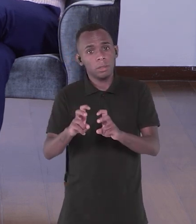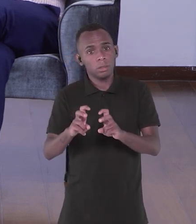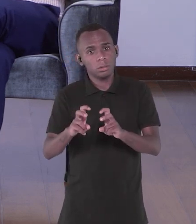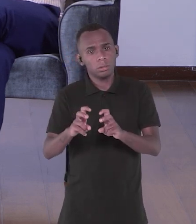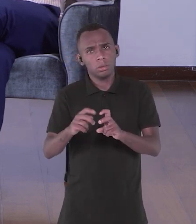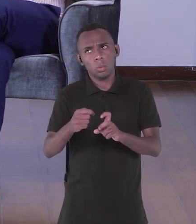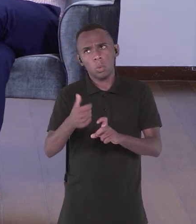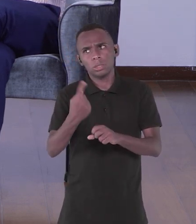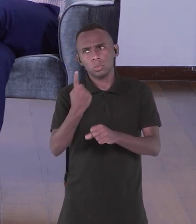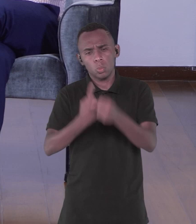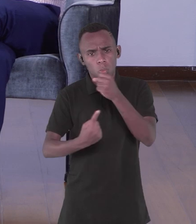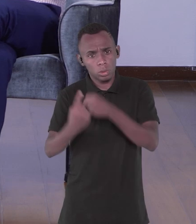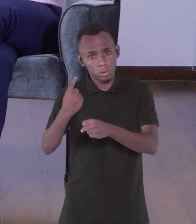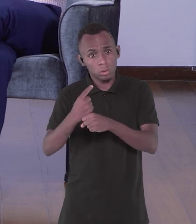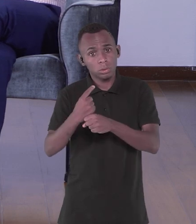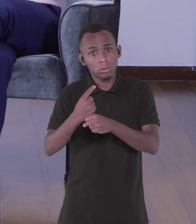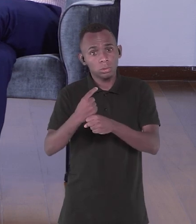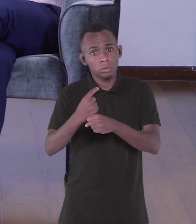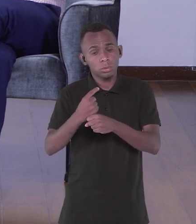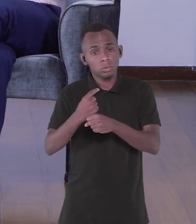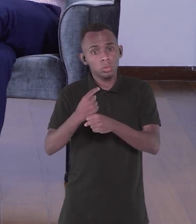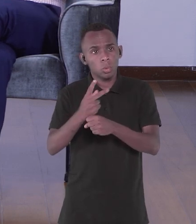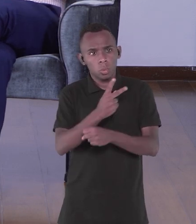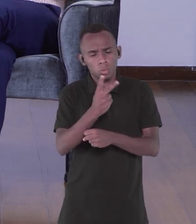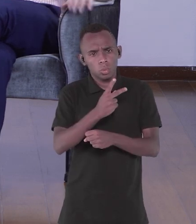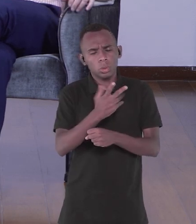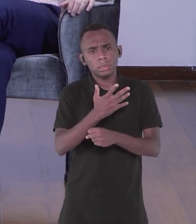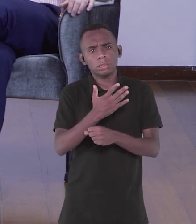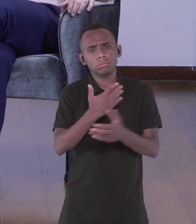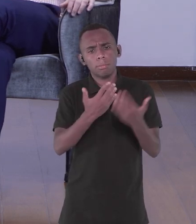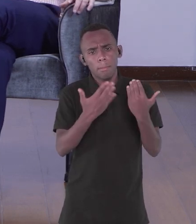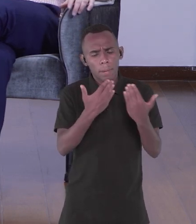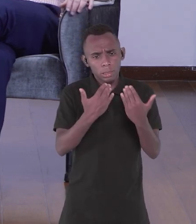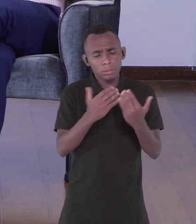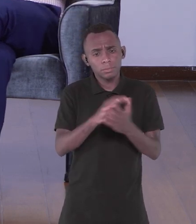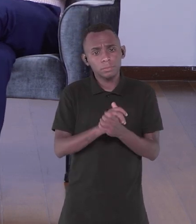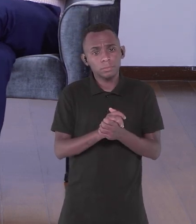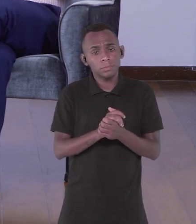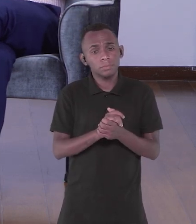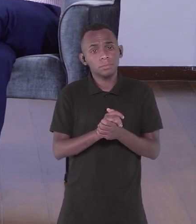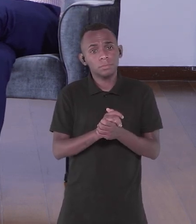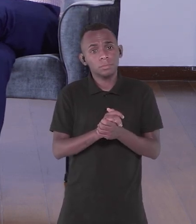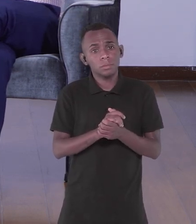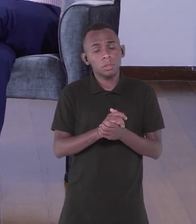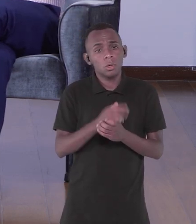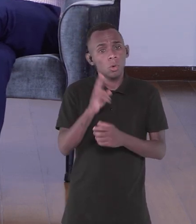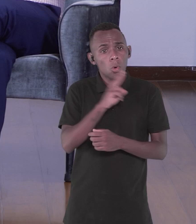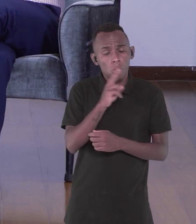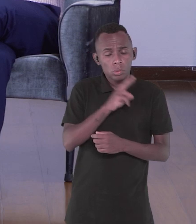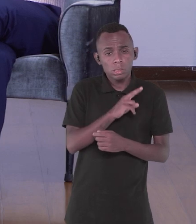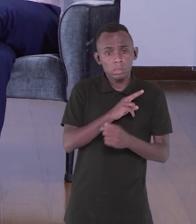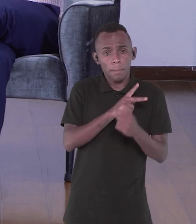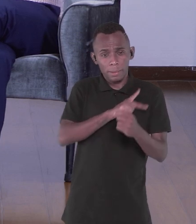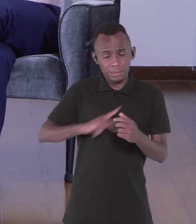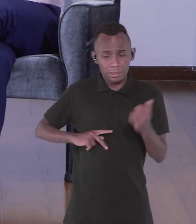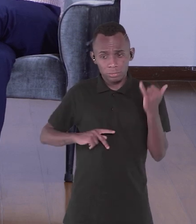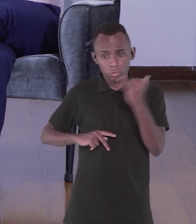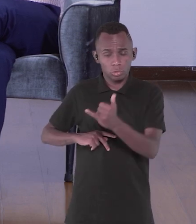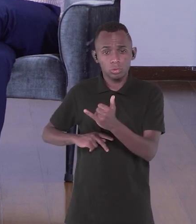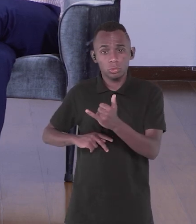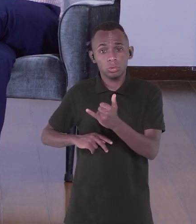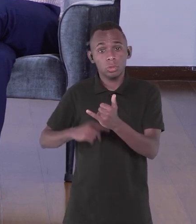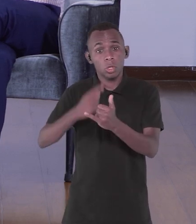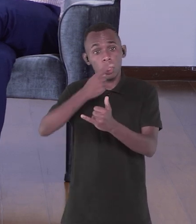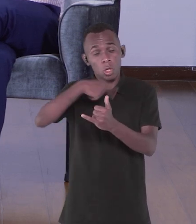há quase um ano, dizendo ao Biden, foi em julho do ano passado, o Putin dizendo ao Biden, reconheça